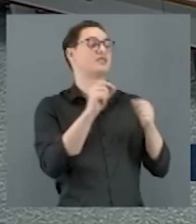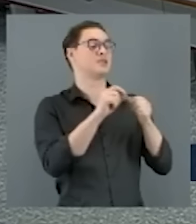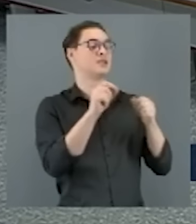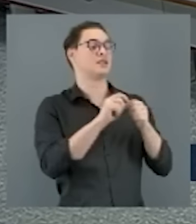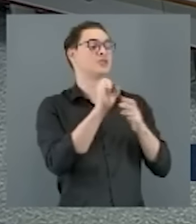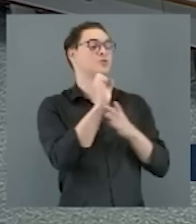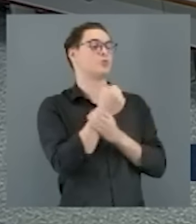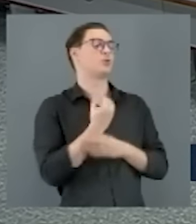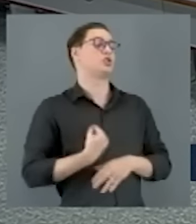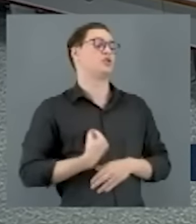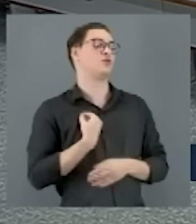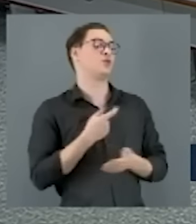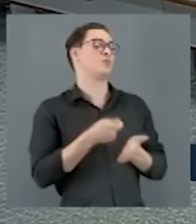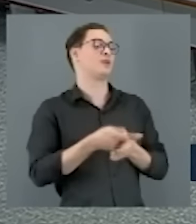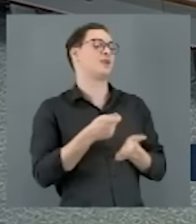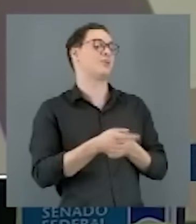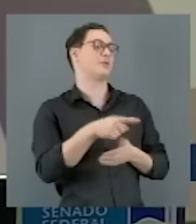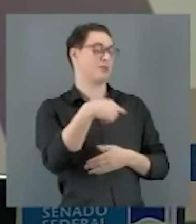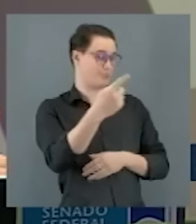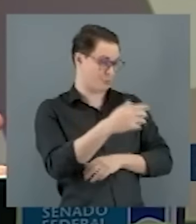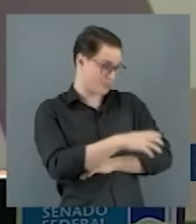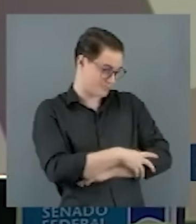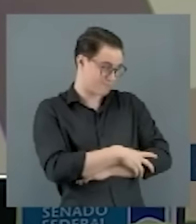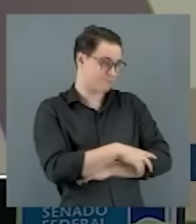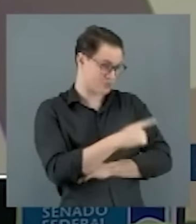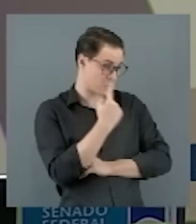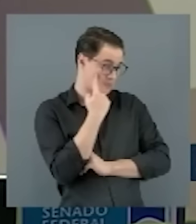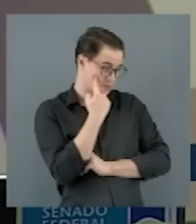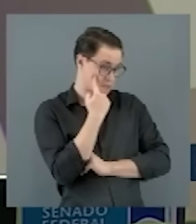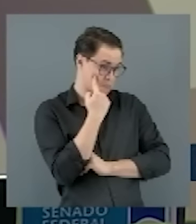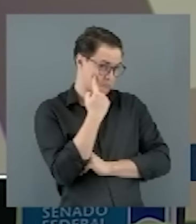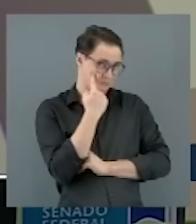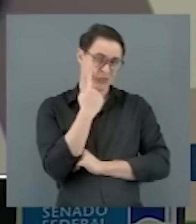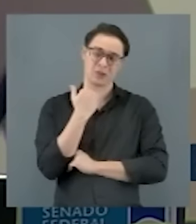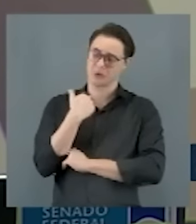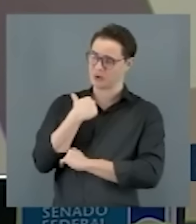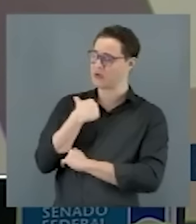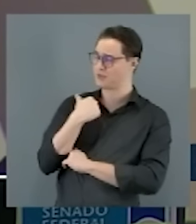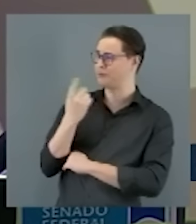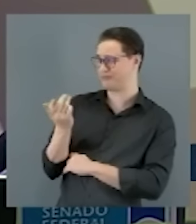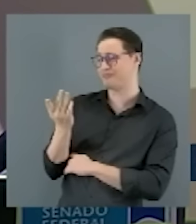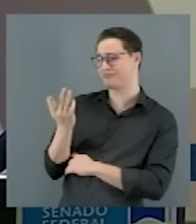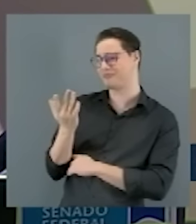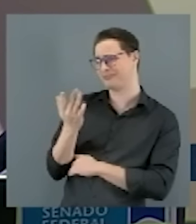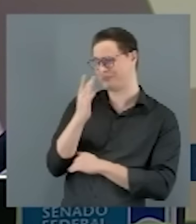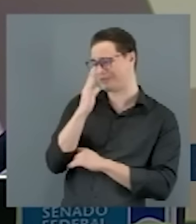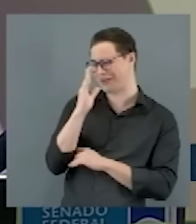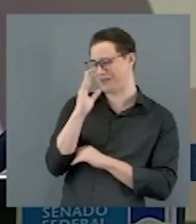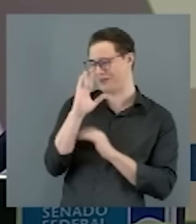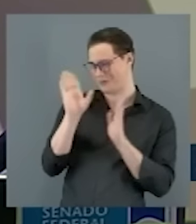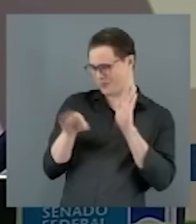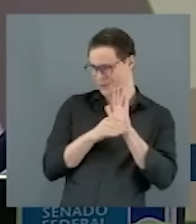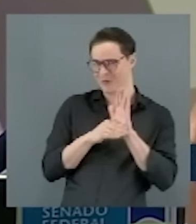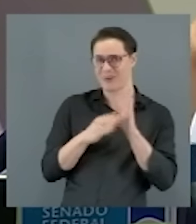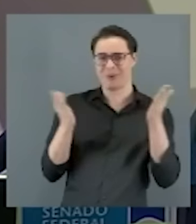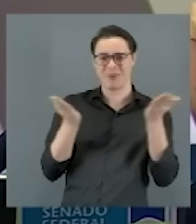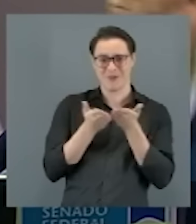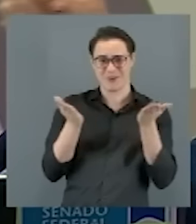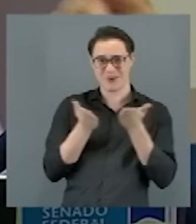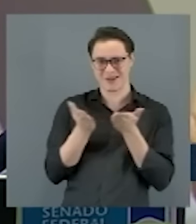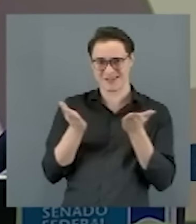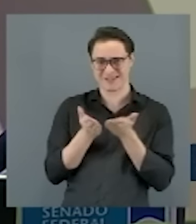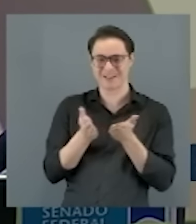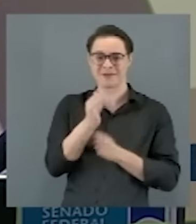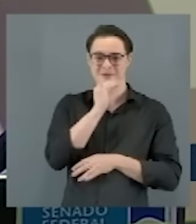para todo cidadão. Não, eu já acrescento aqui. Você hoje nas